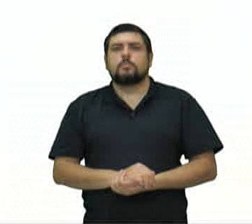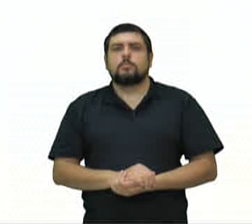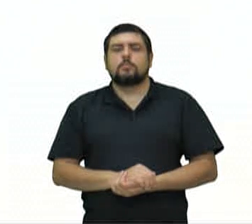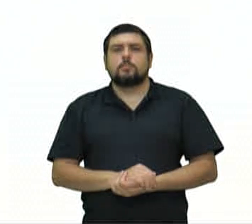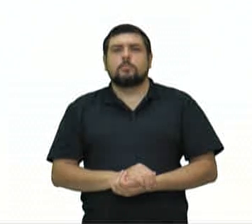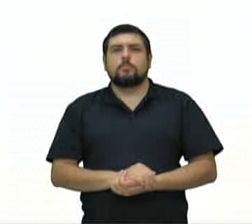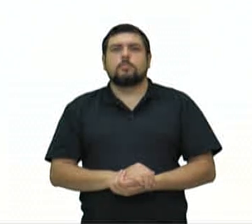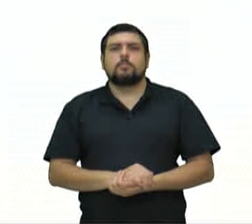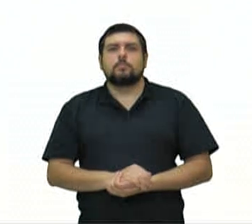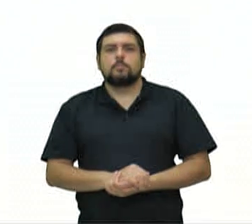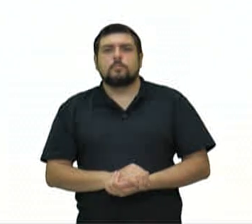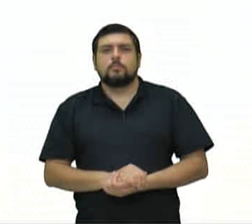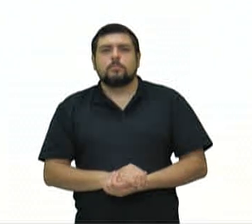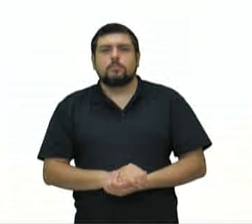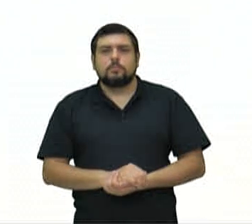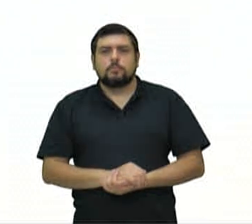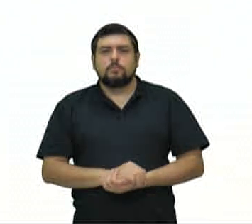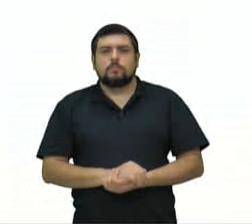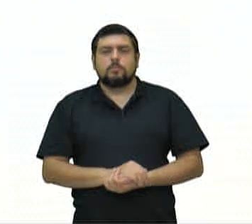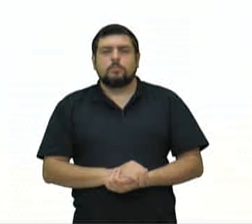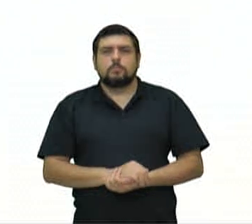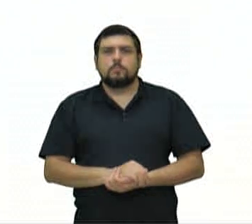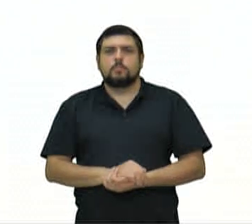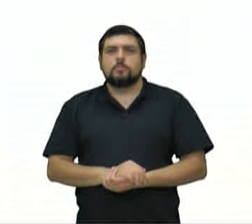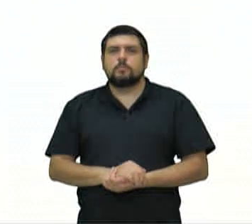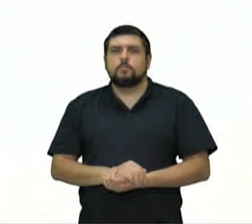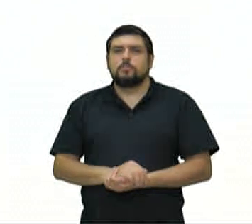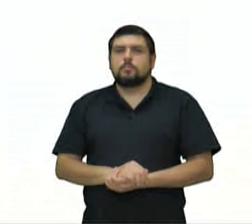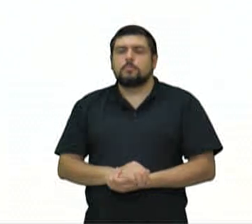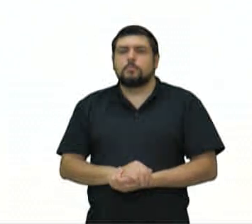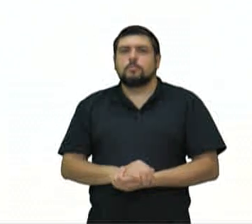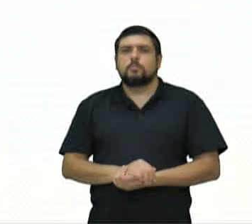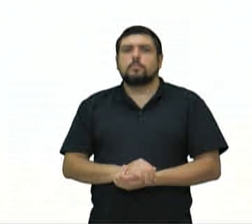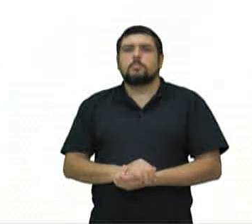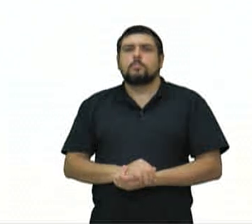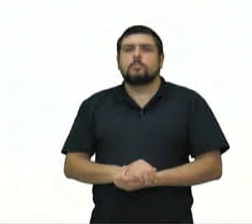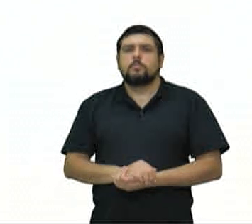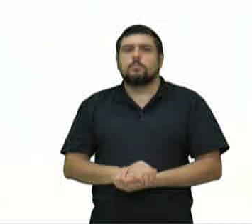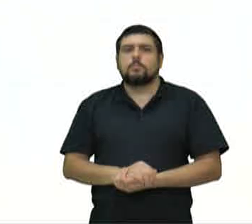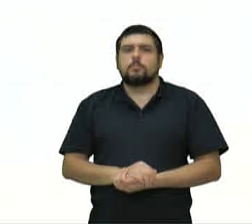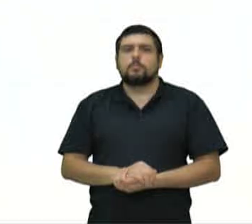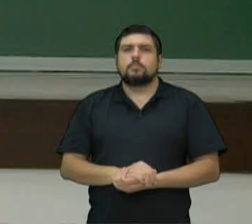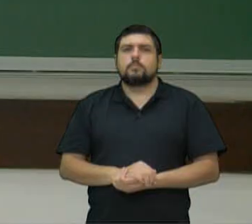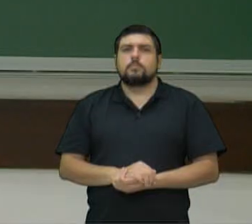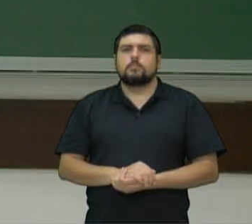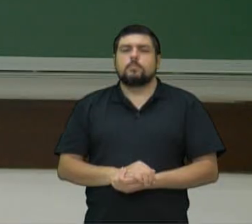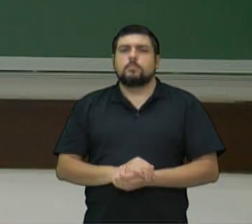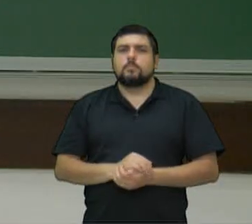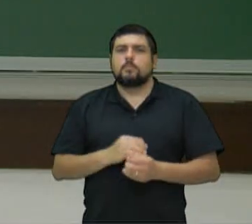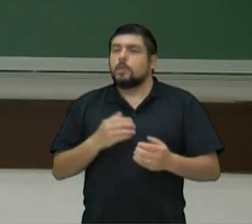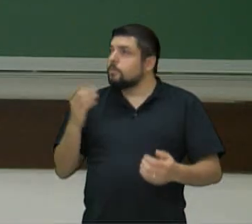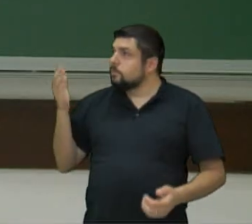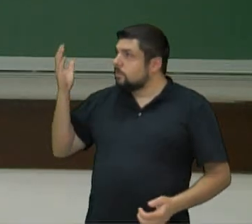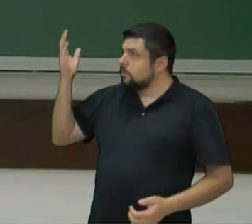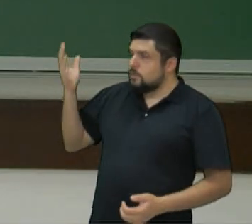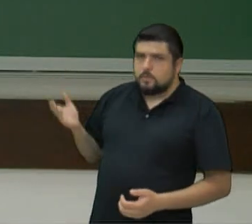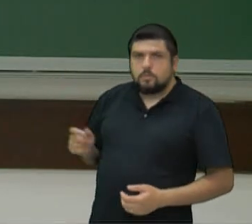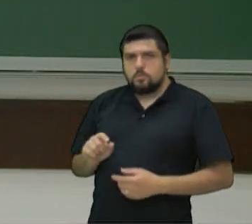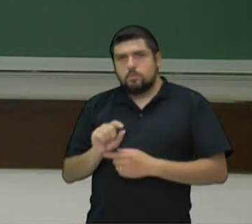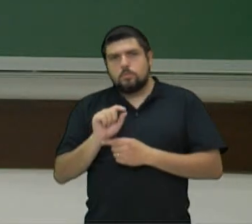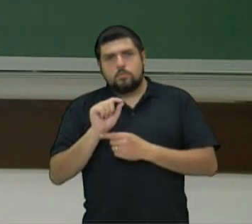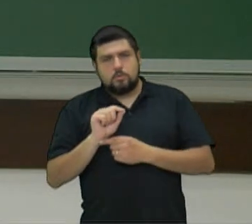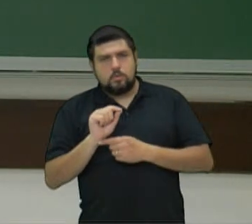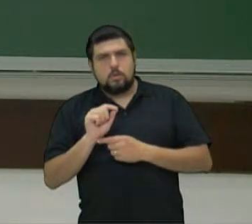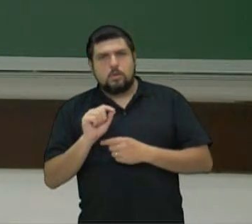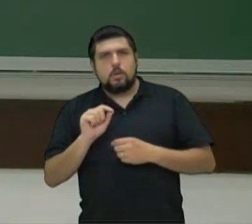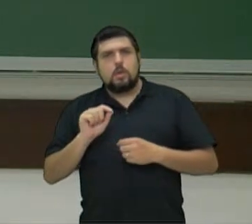an experience that I would like to repeat. Nessa parte aqui, então, essa pessoa está dizendo, está descrevendo o